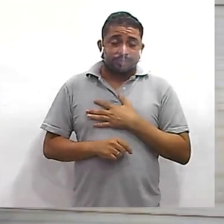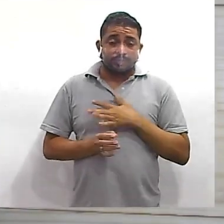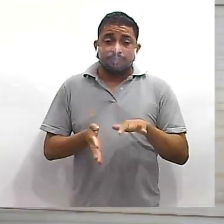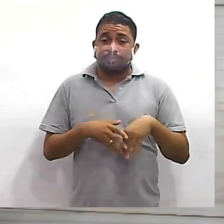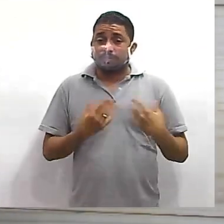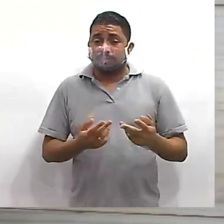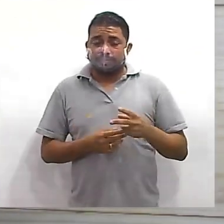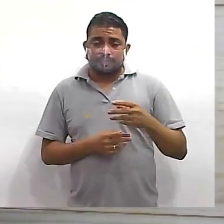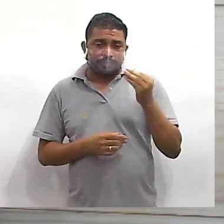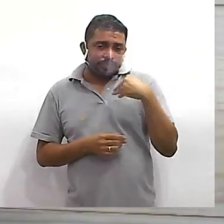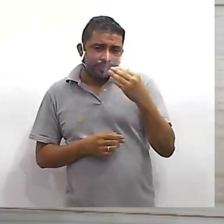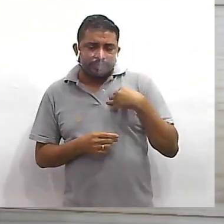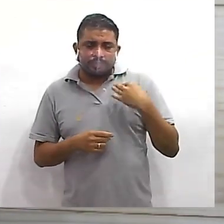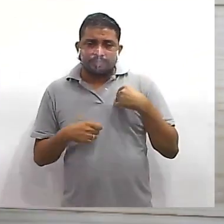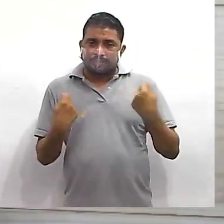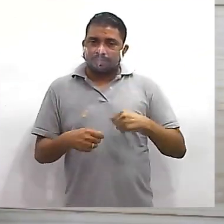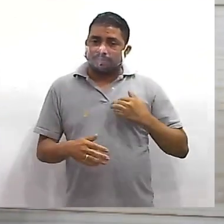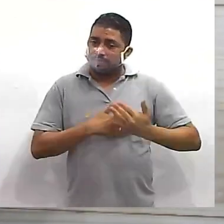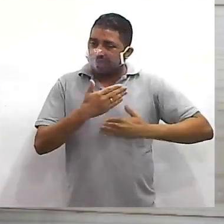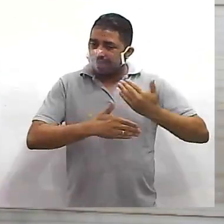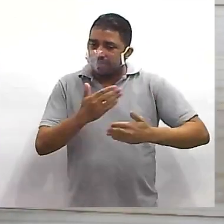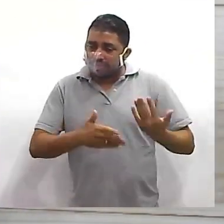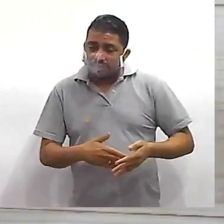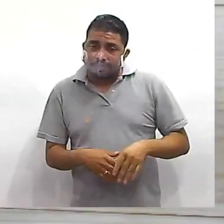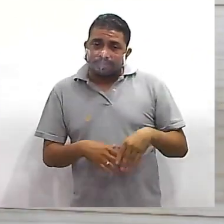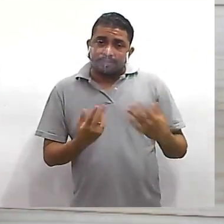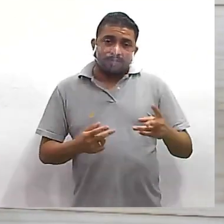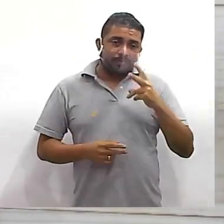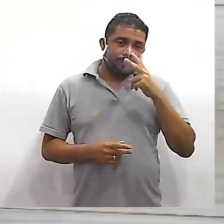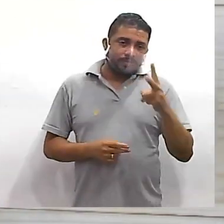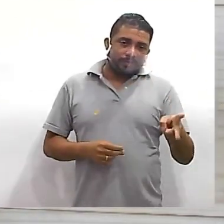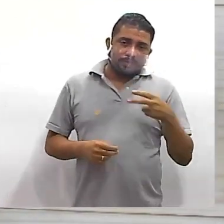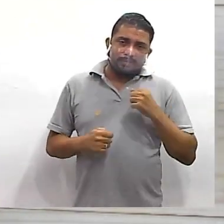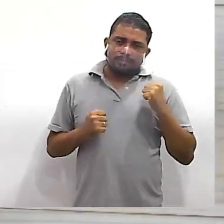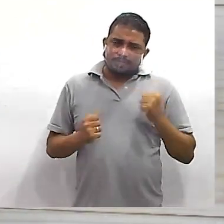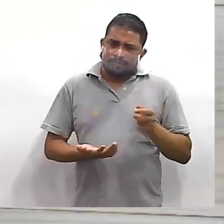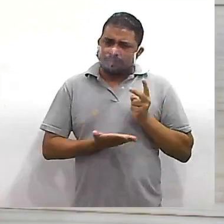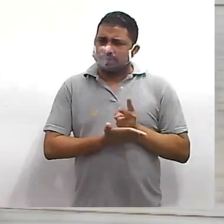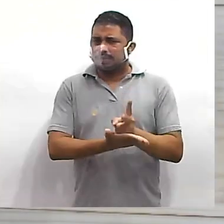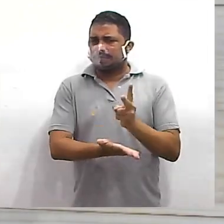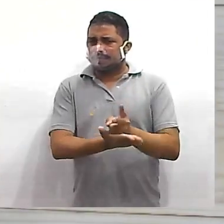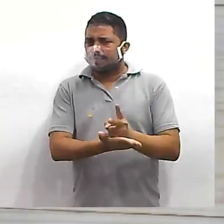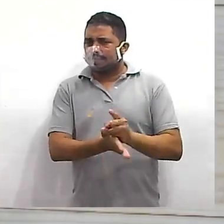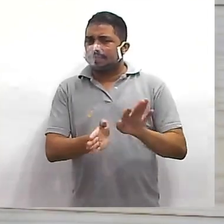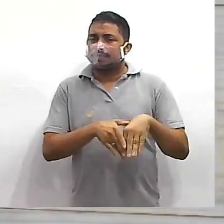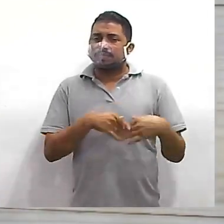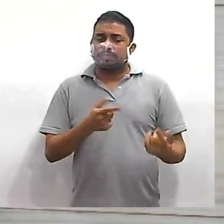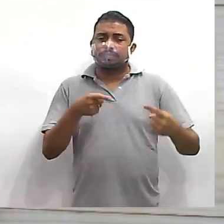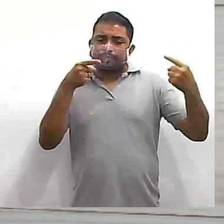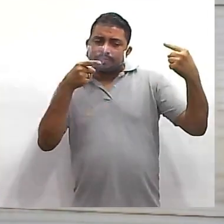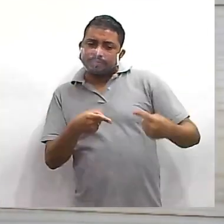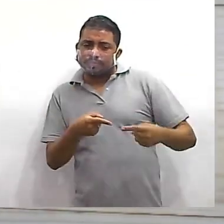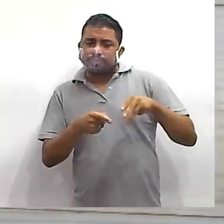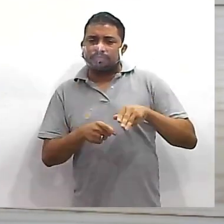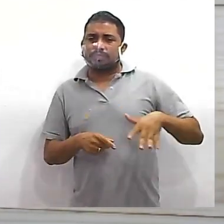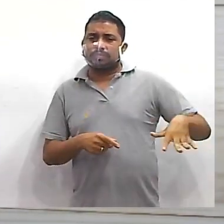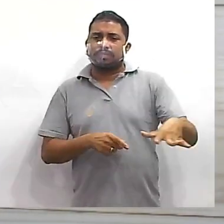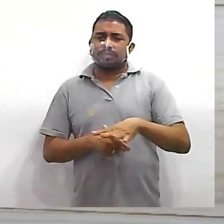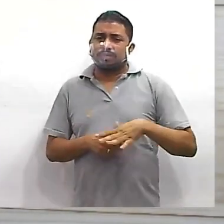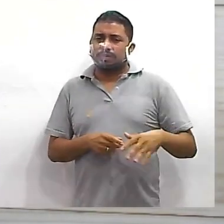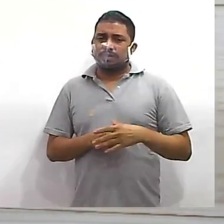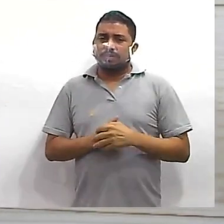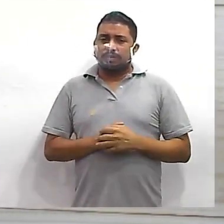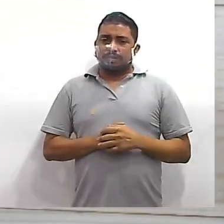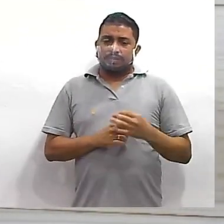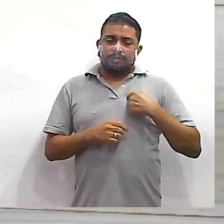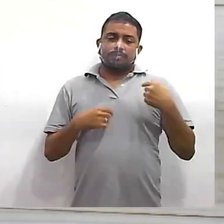pontos fracos que eu preciso melhorar? E quais são os pontos fortes que eu posso manter? Quais são as ameaças que o mercado me oferece